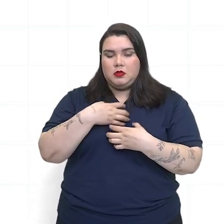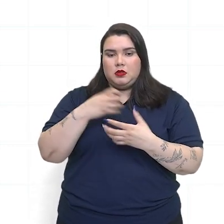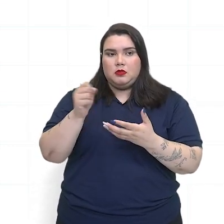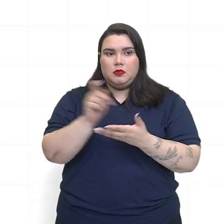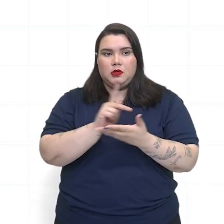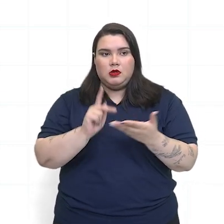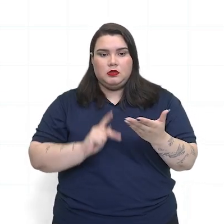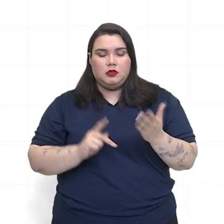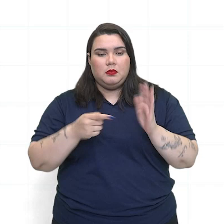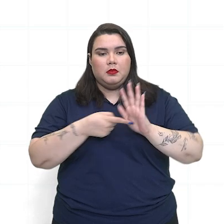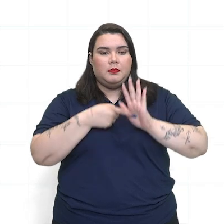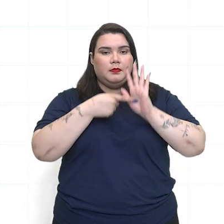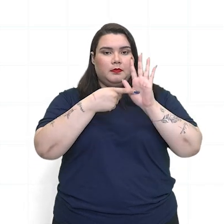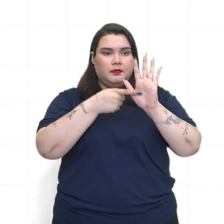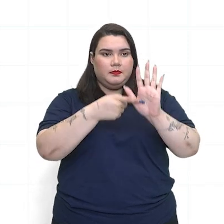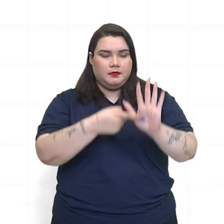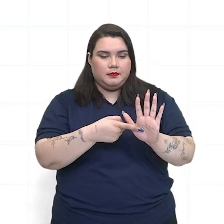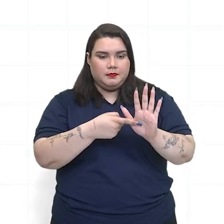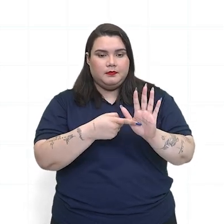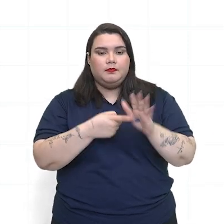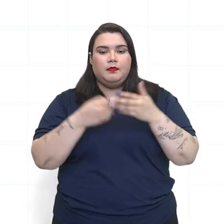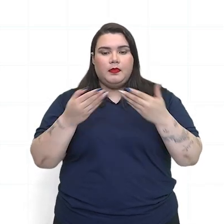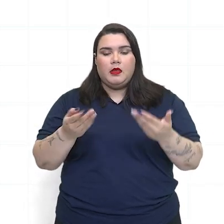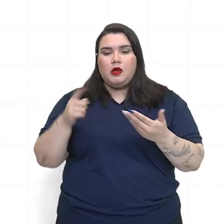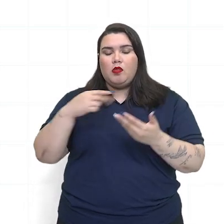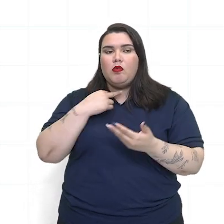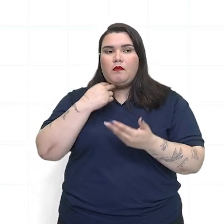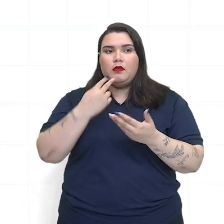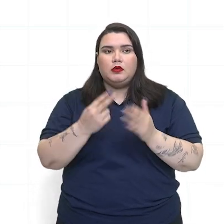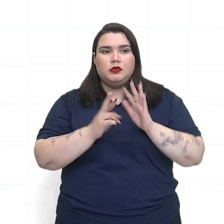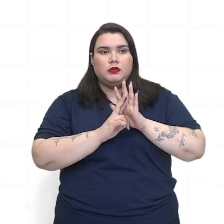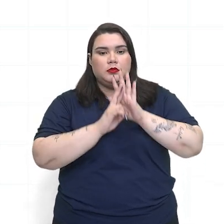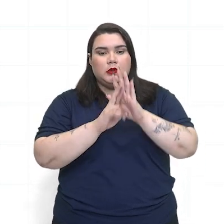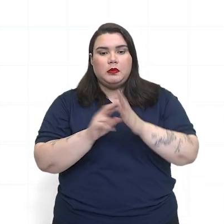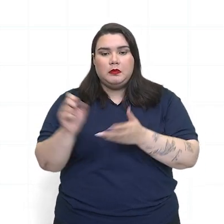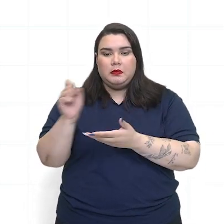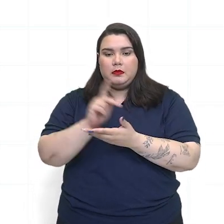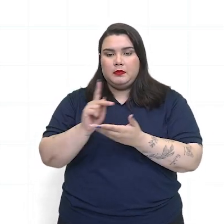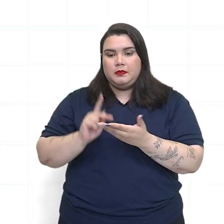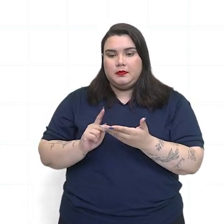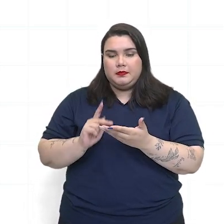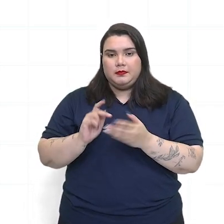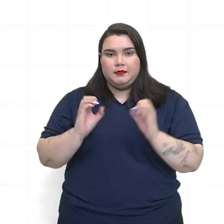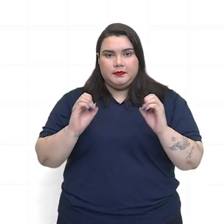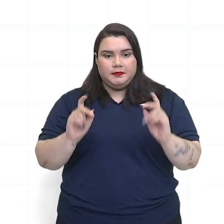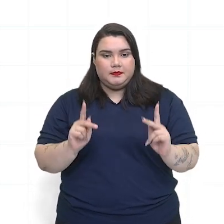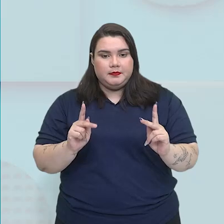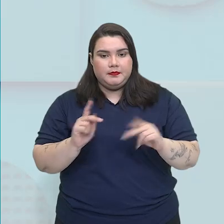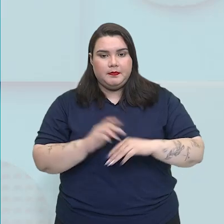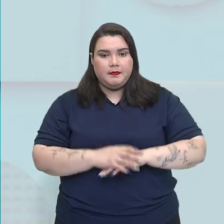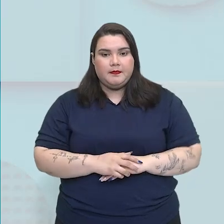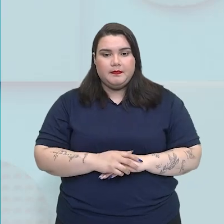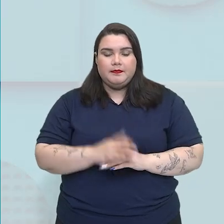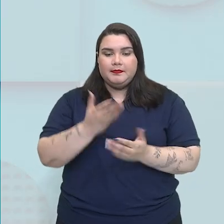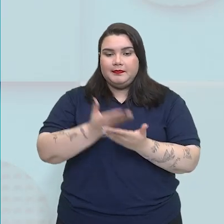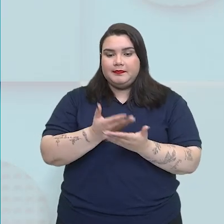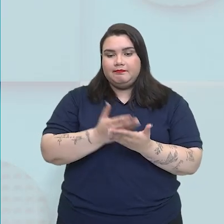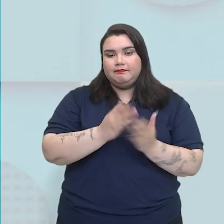é colocada aí a voz que fala no poema. Muito